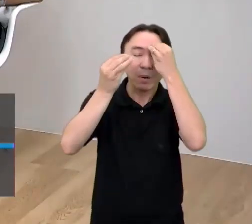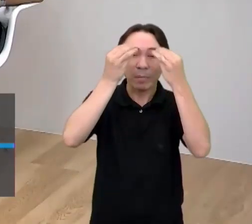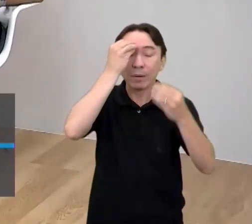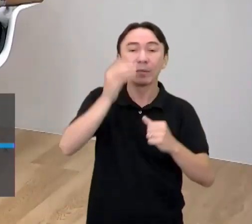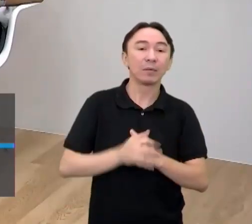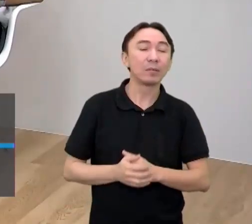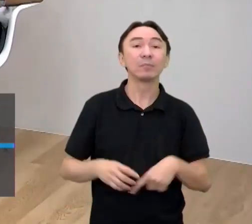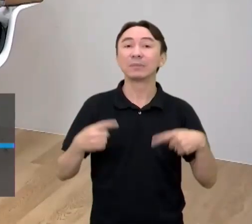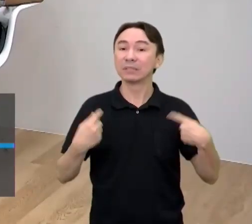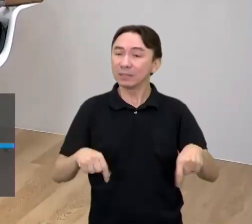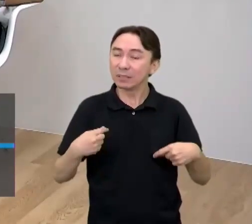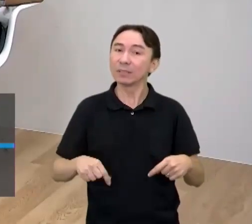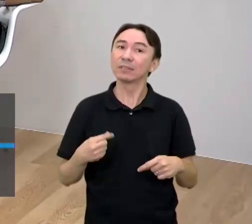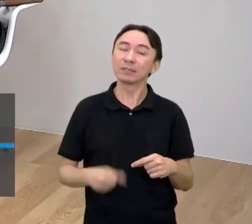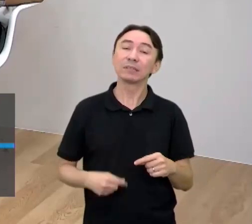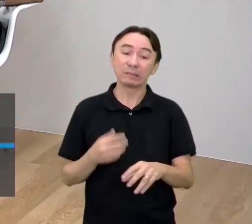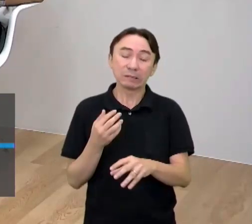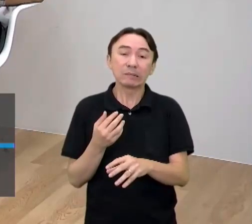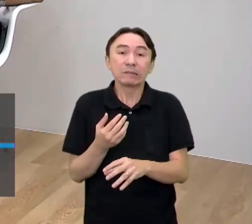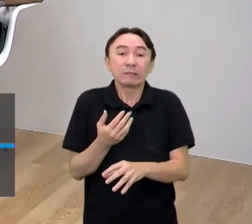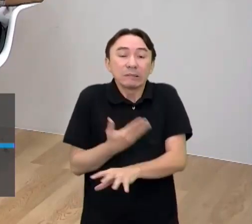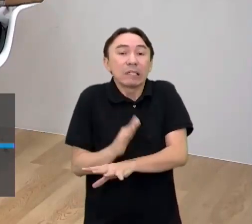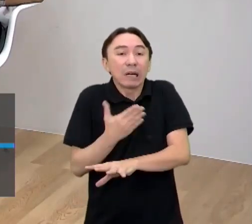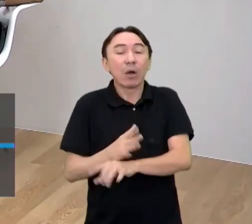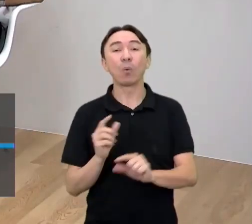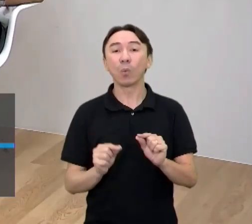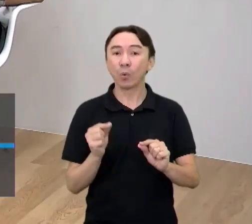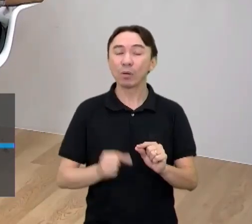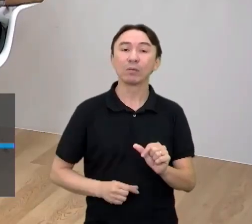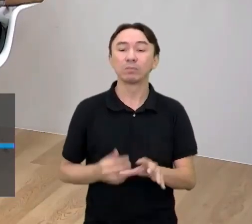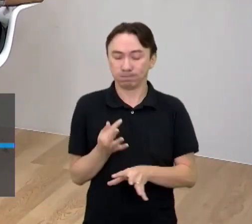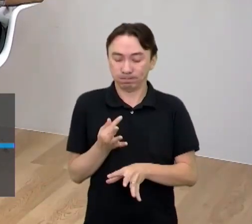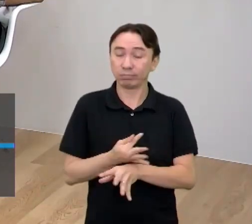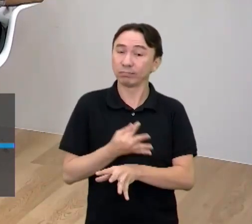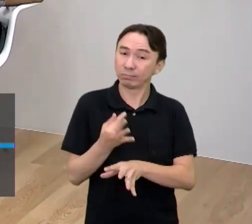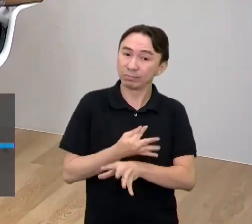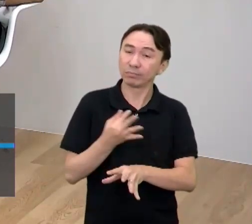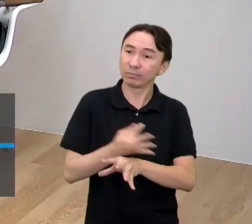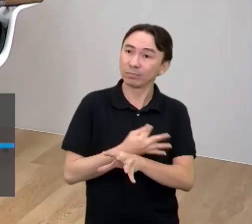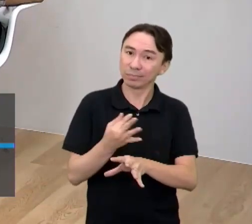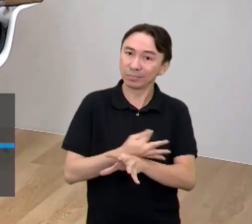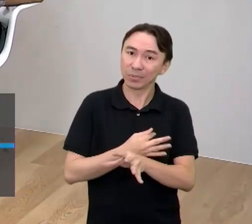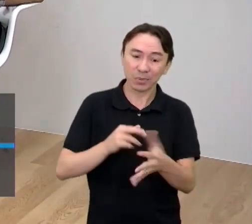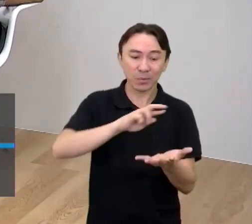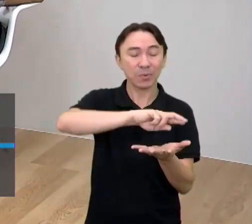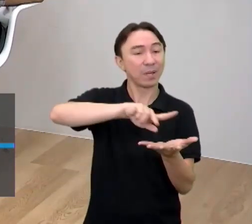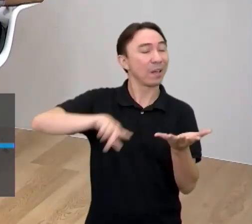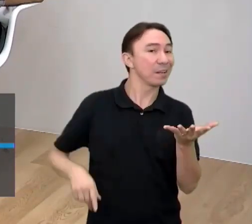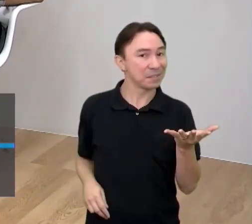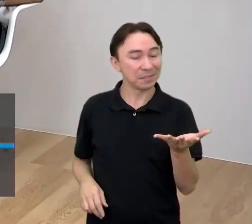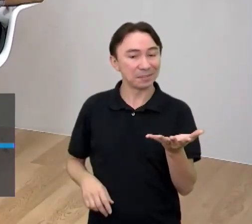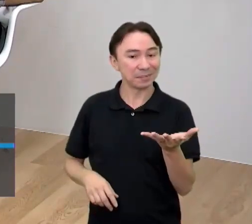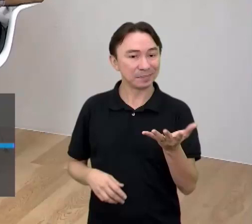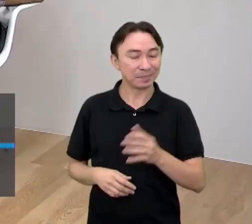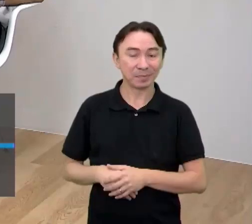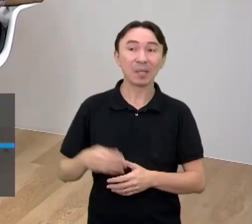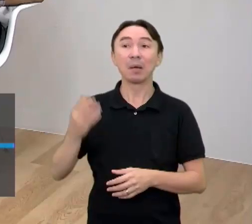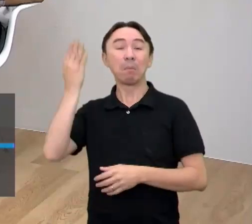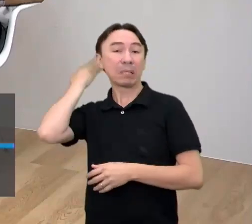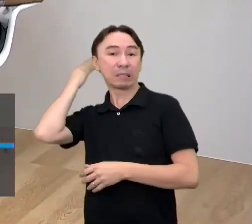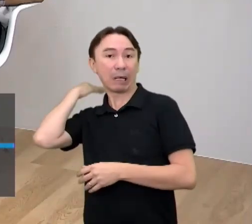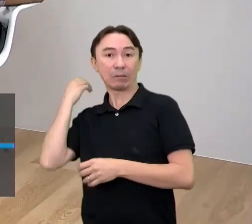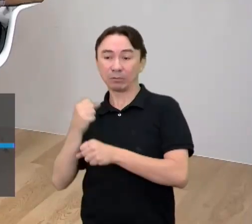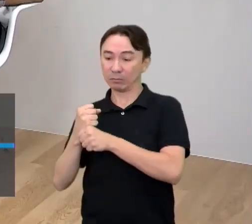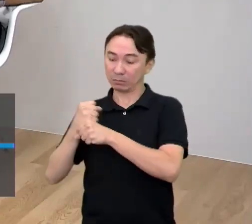diversidade. Sim, exato. Porque há 200 anos atrás a gente quase não tinha contato com o diferente. E agora o diferente está